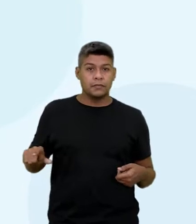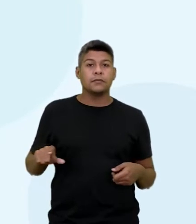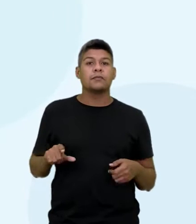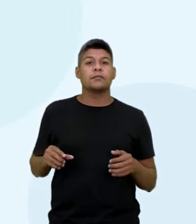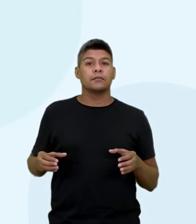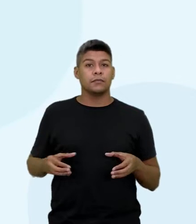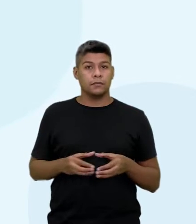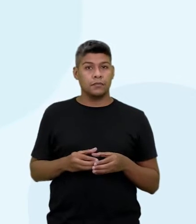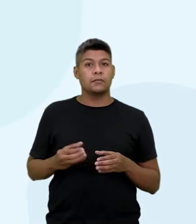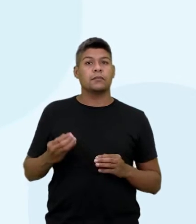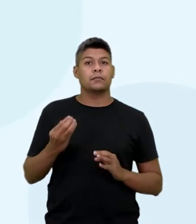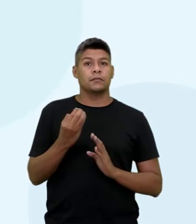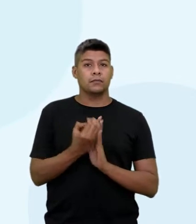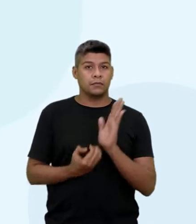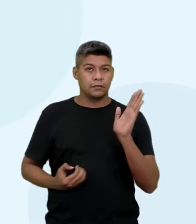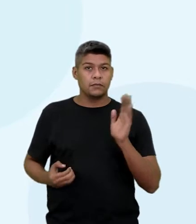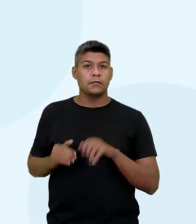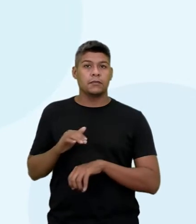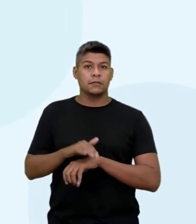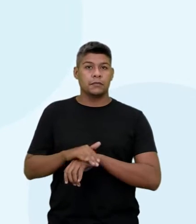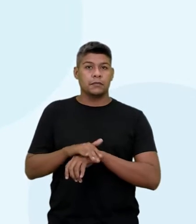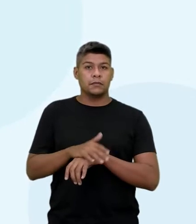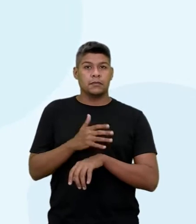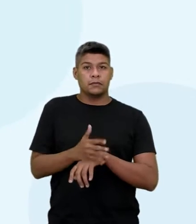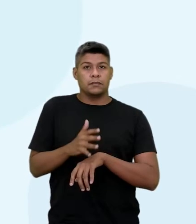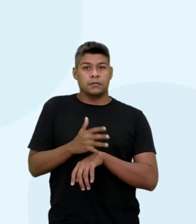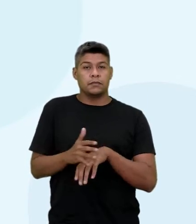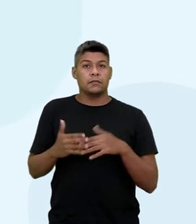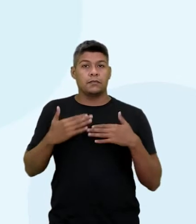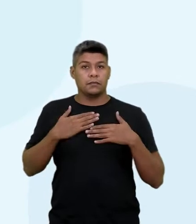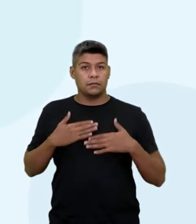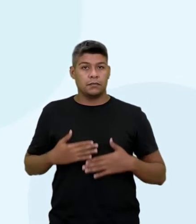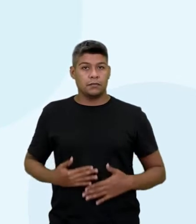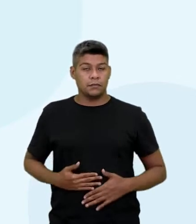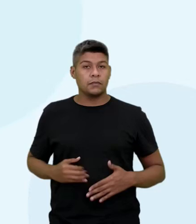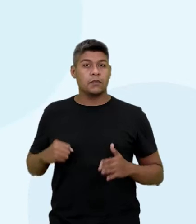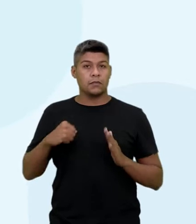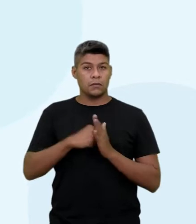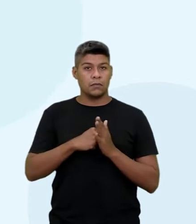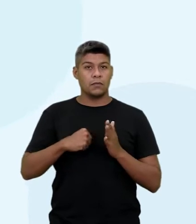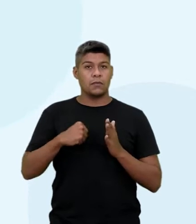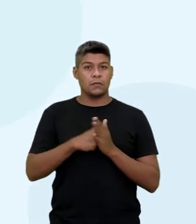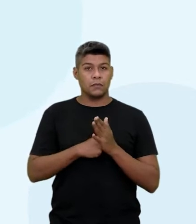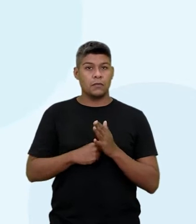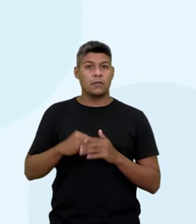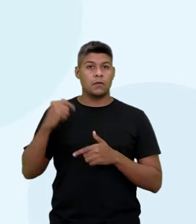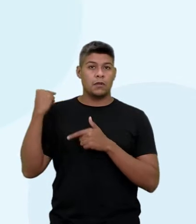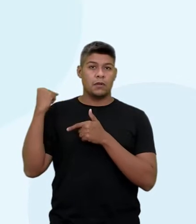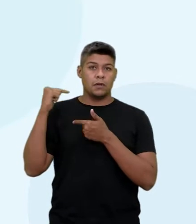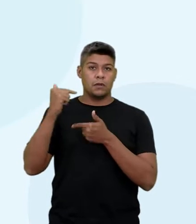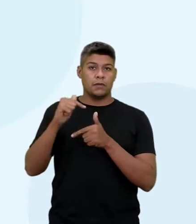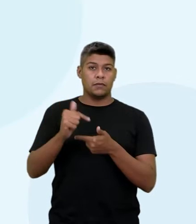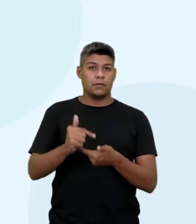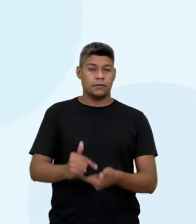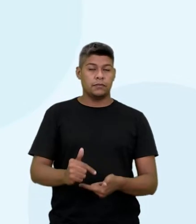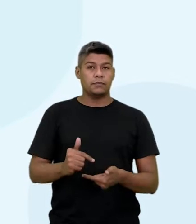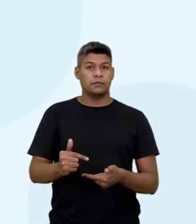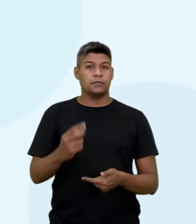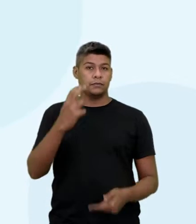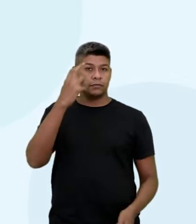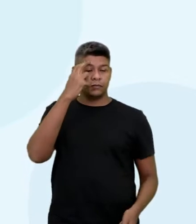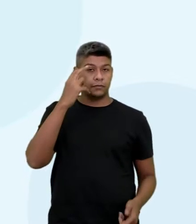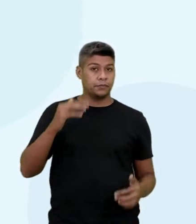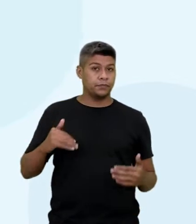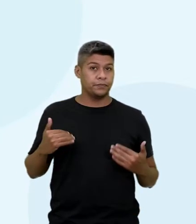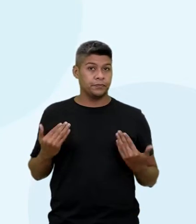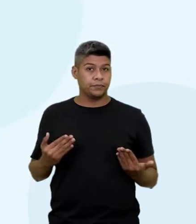curricular intitulado Práticas Corporais de Lutas, Heranças Culturais. Então, pessoal, o